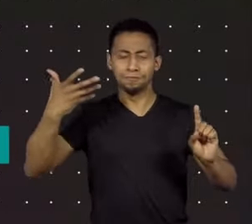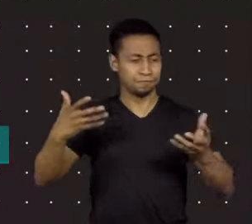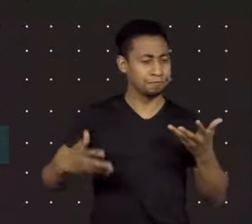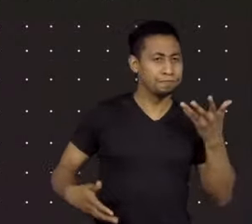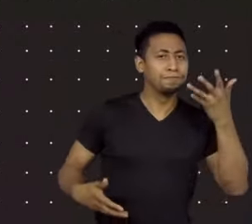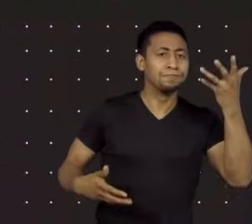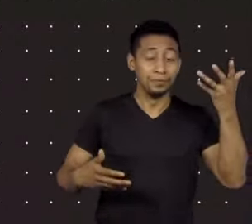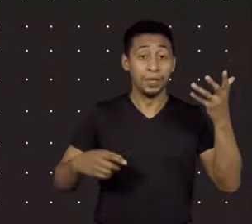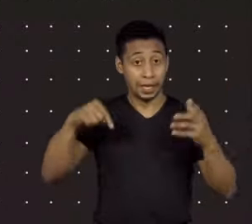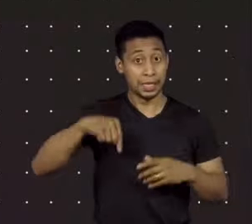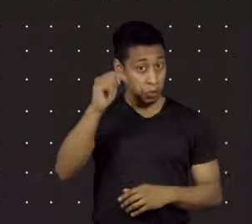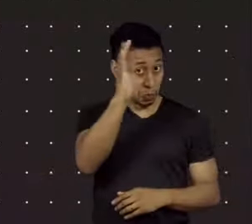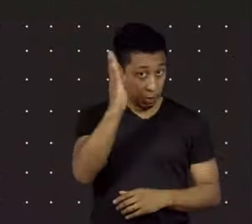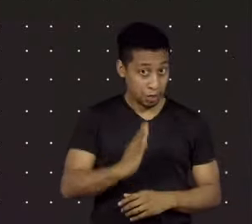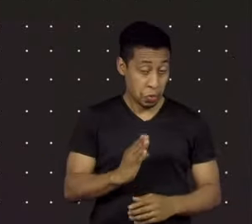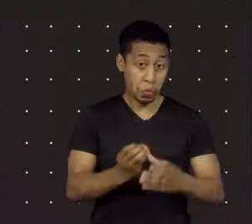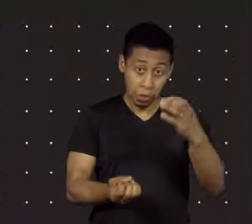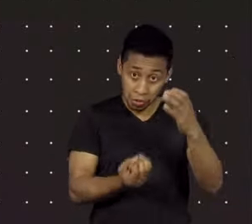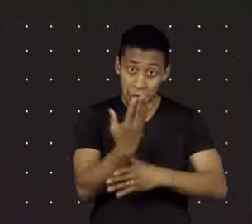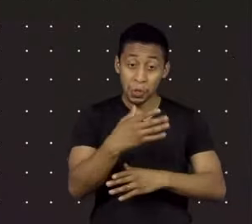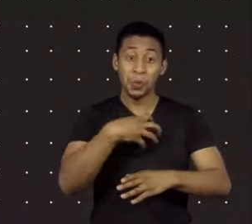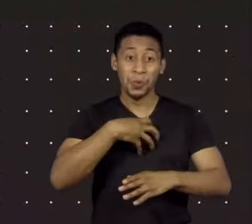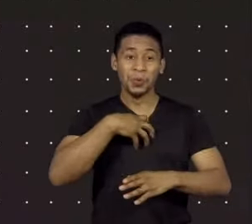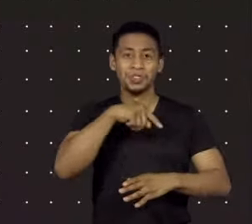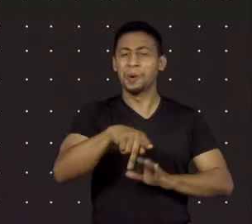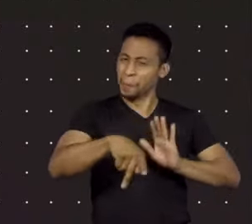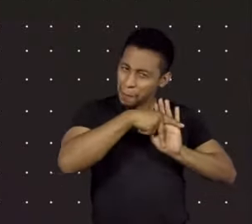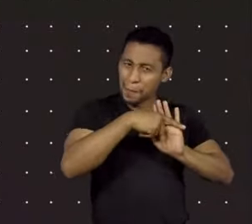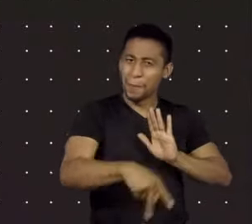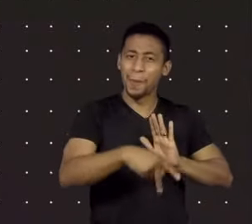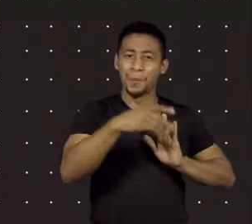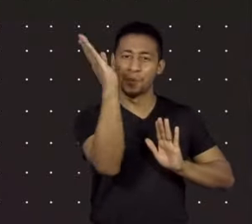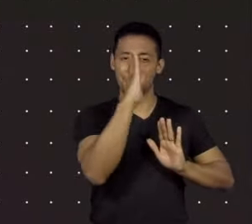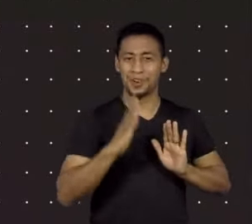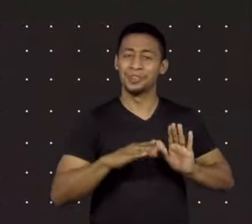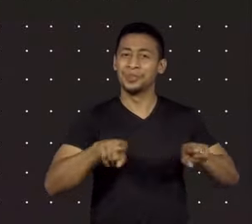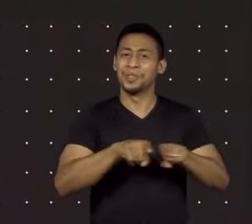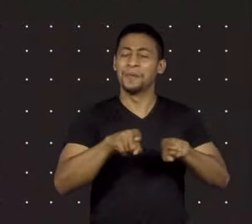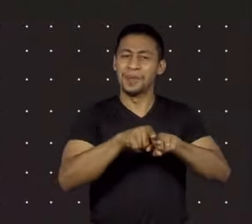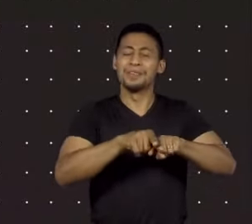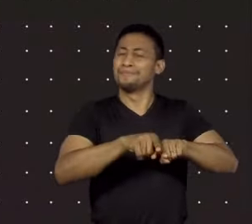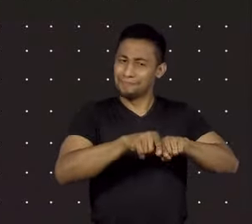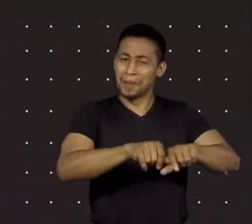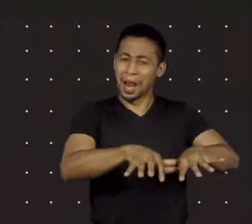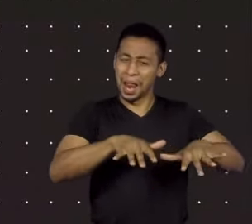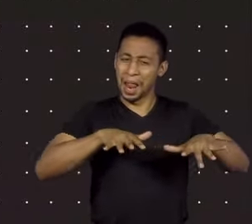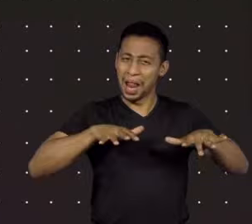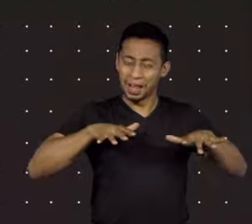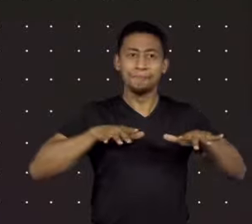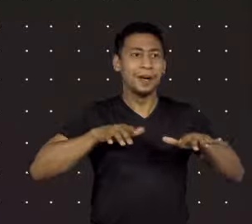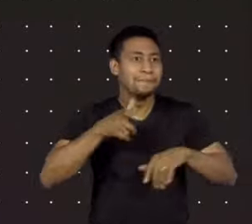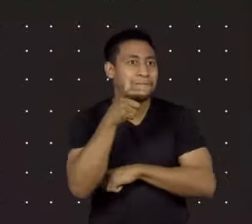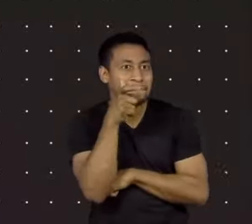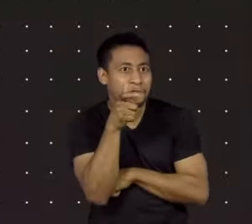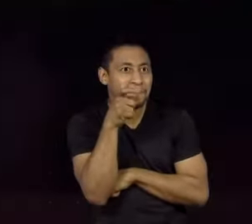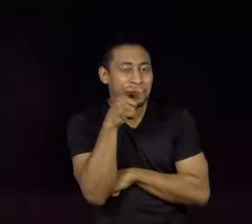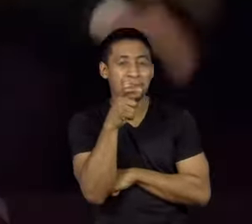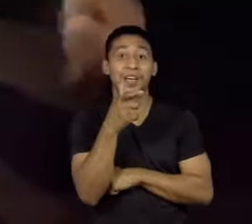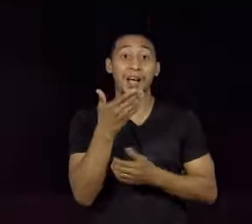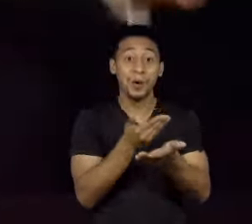também houve vários, e esse formato tão brasileiro e tão popular do programa de auditório. E assim surgiu o Prelúdio.